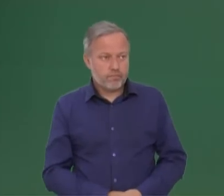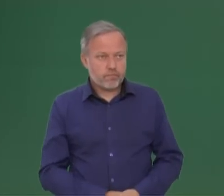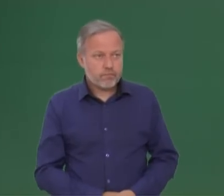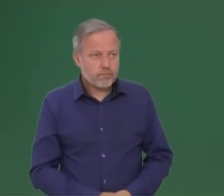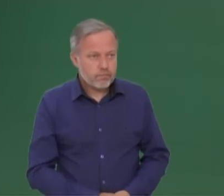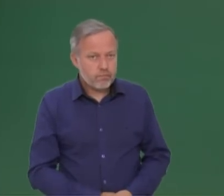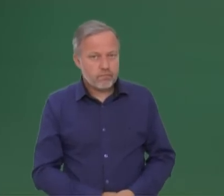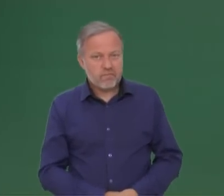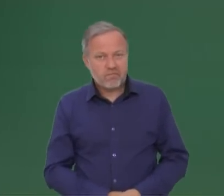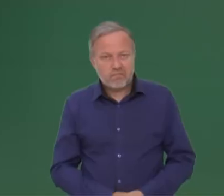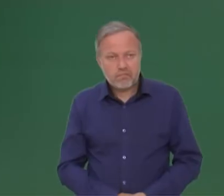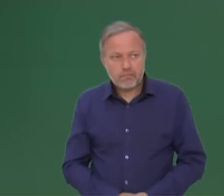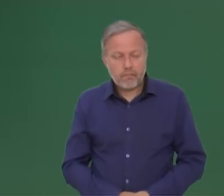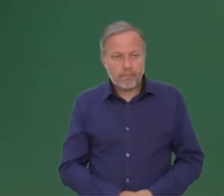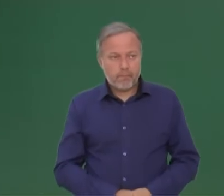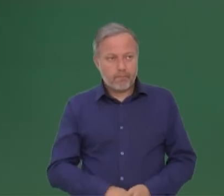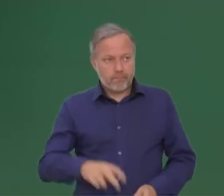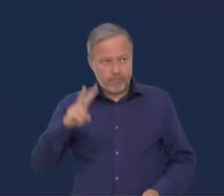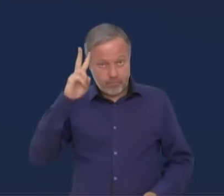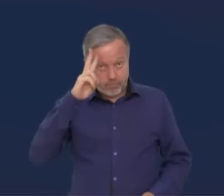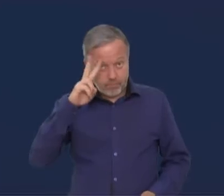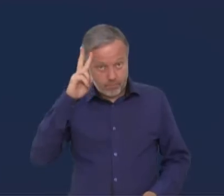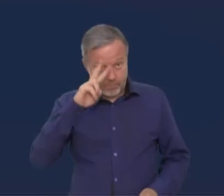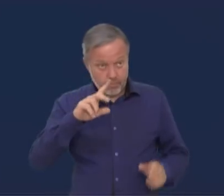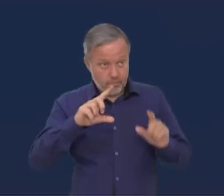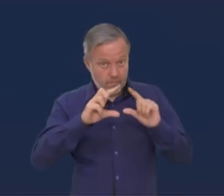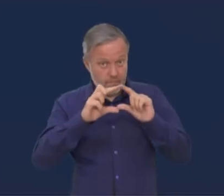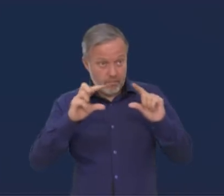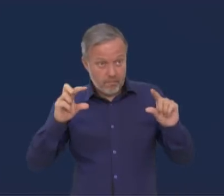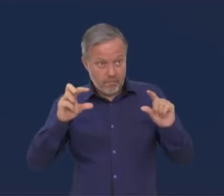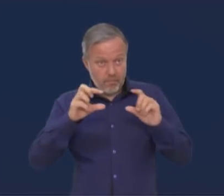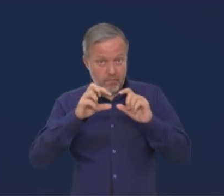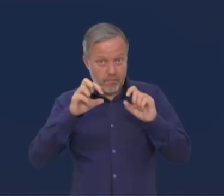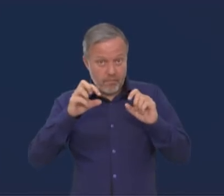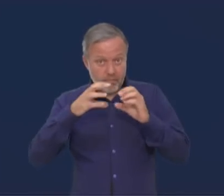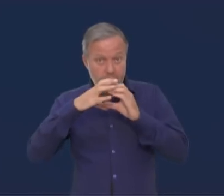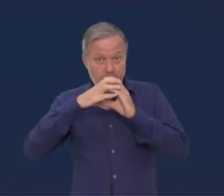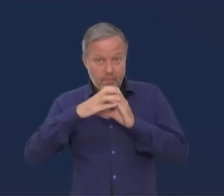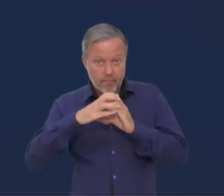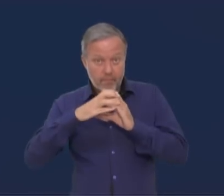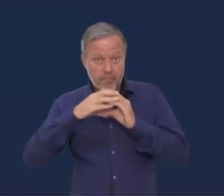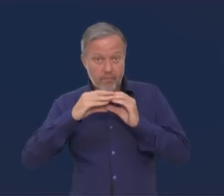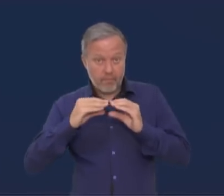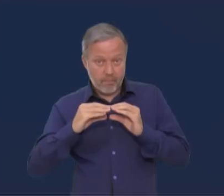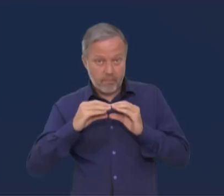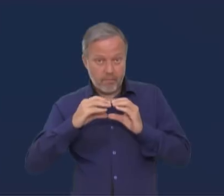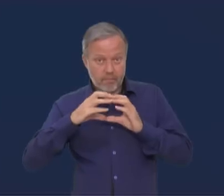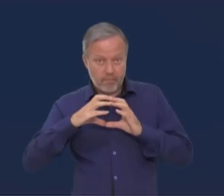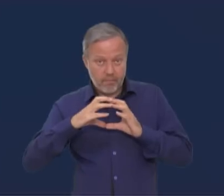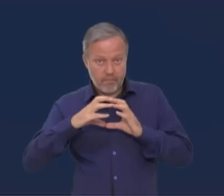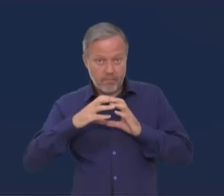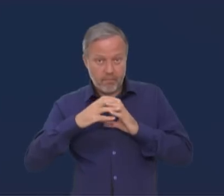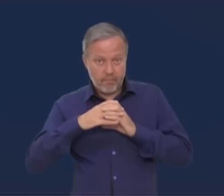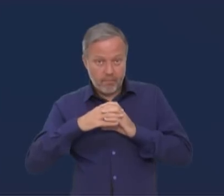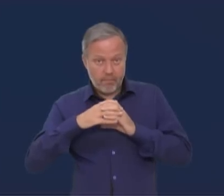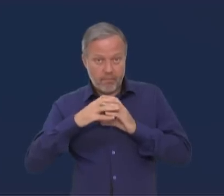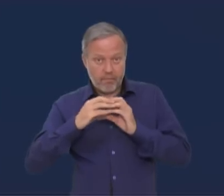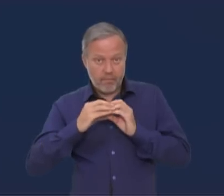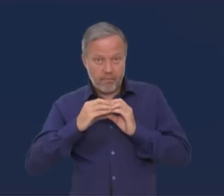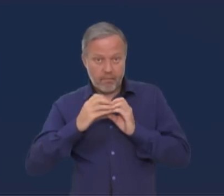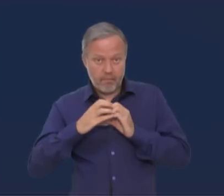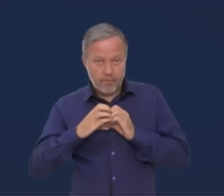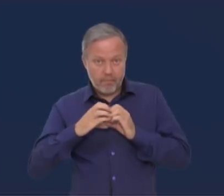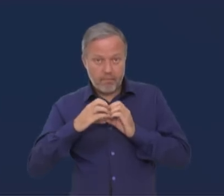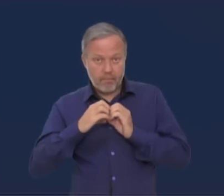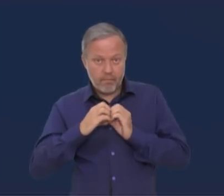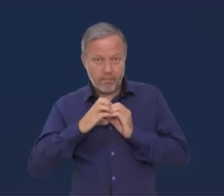conhecimento na célula? Lembram dessa animação? Não é a primeira vez que eu trago para vocês. Lembra dos formatos? Vamos conhecer as